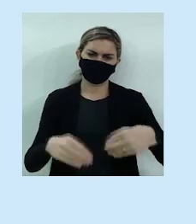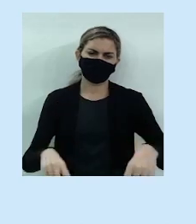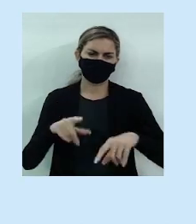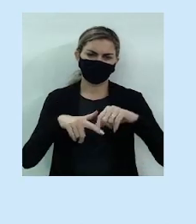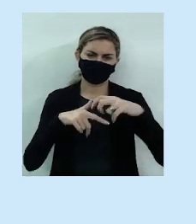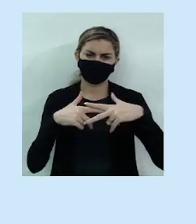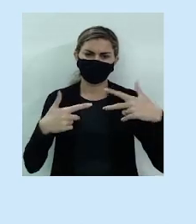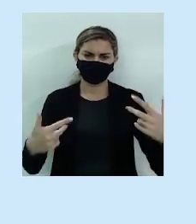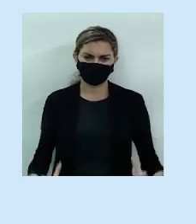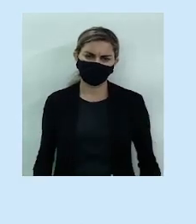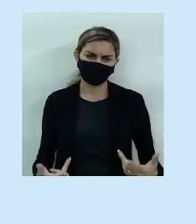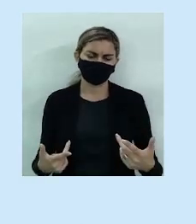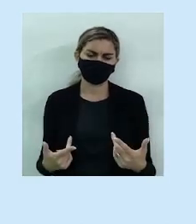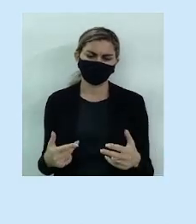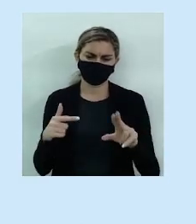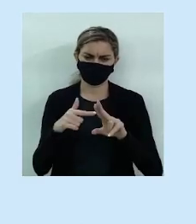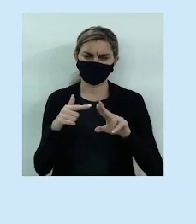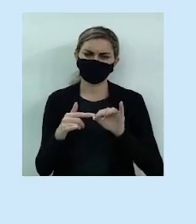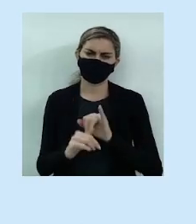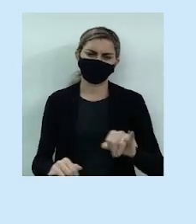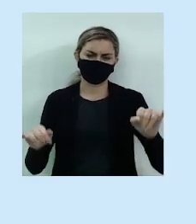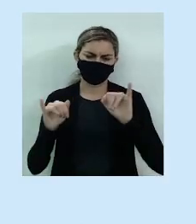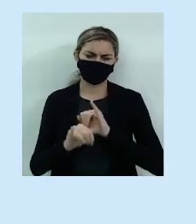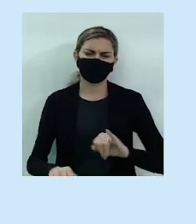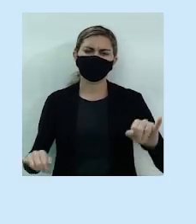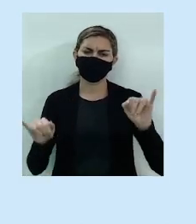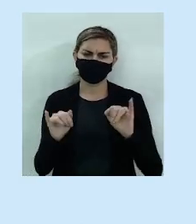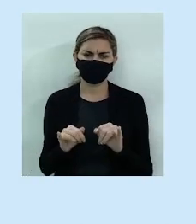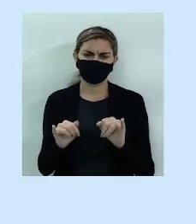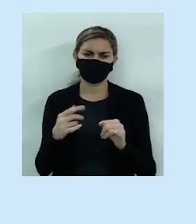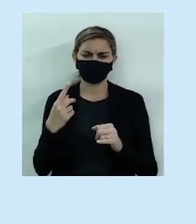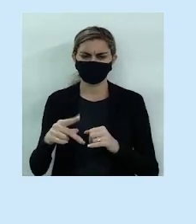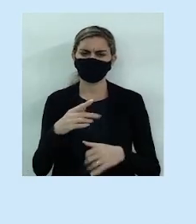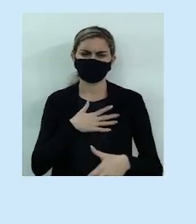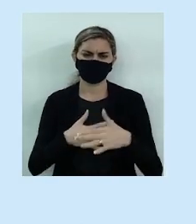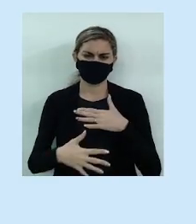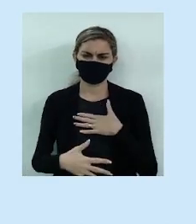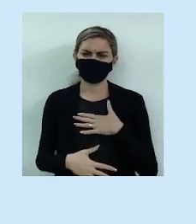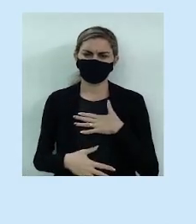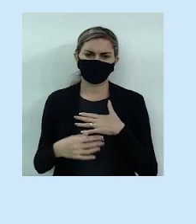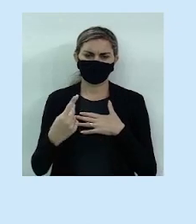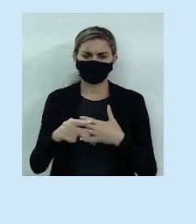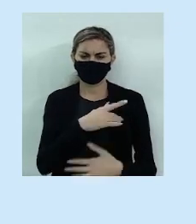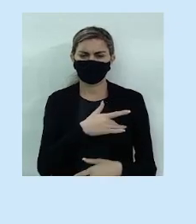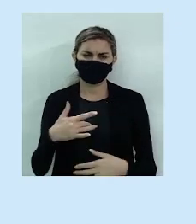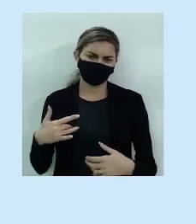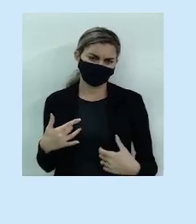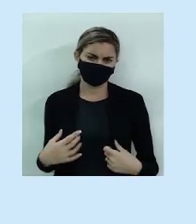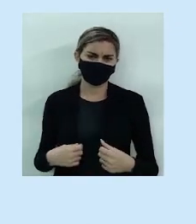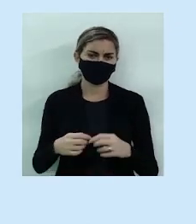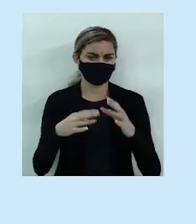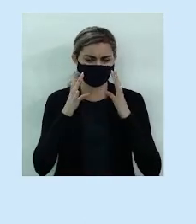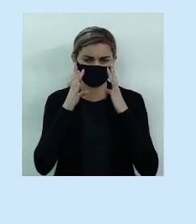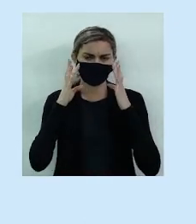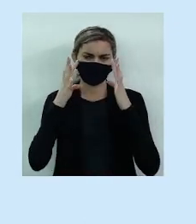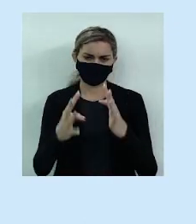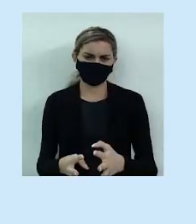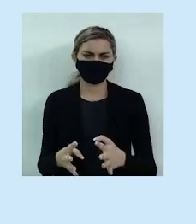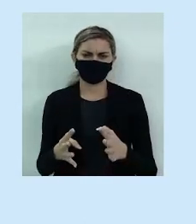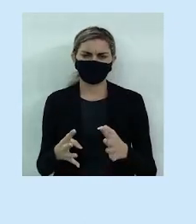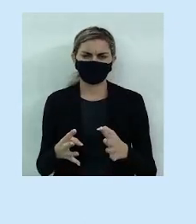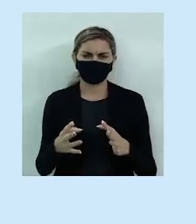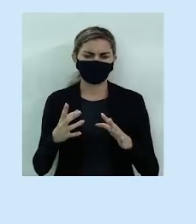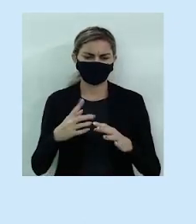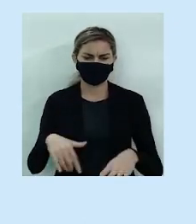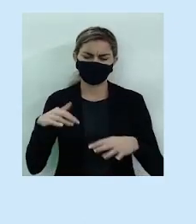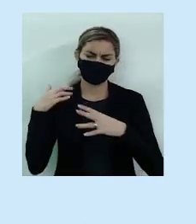material, prejudicar a unidade informacional e prejudicar o seu corpo, a sua saúde. Então fiquem atentos. A